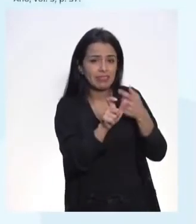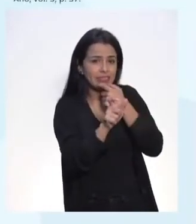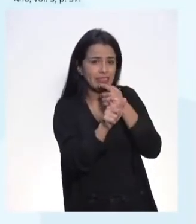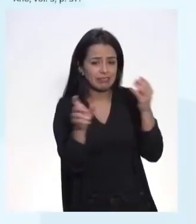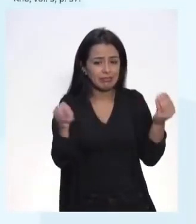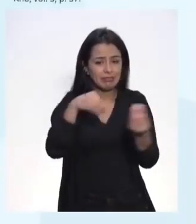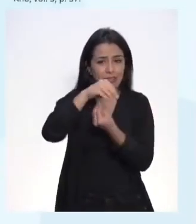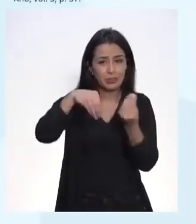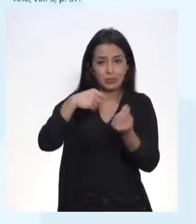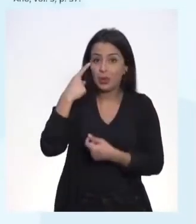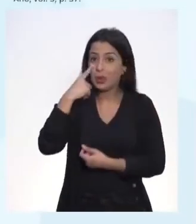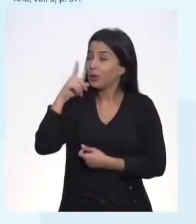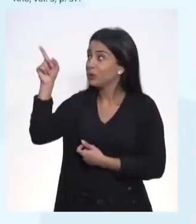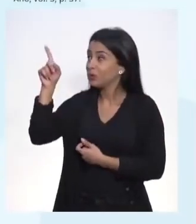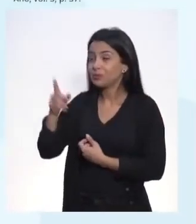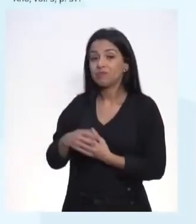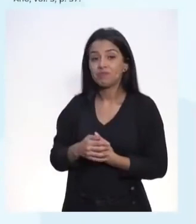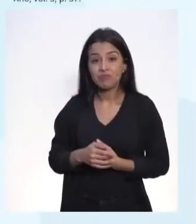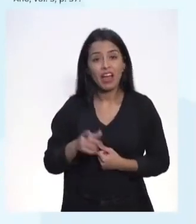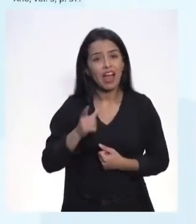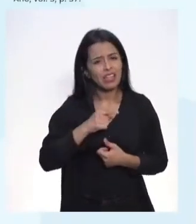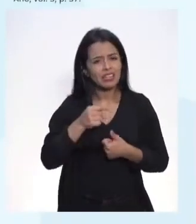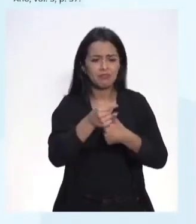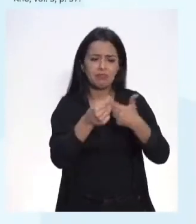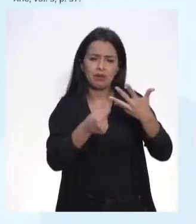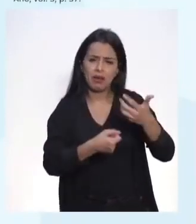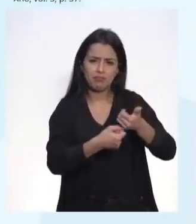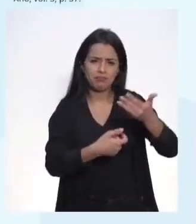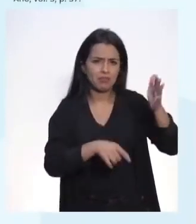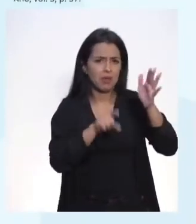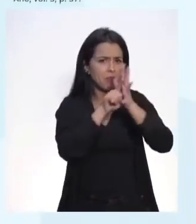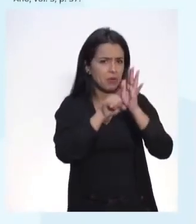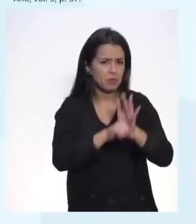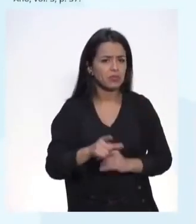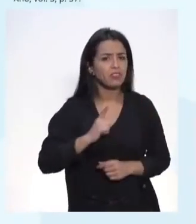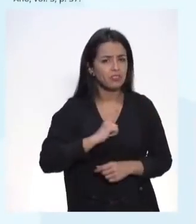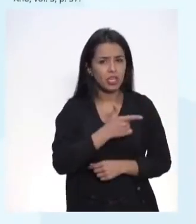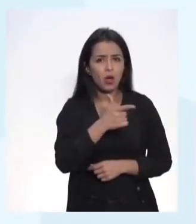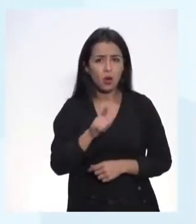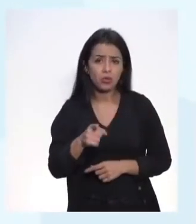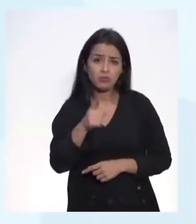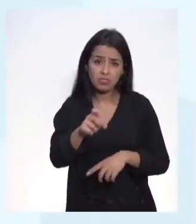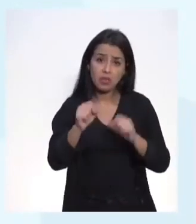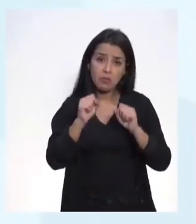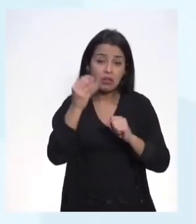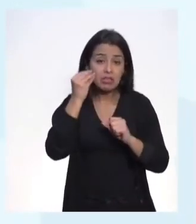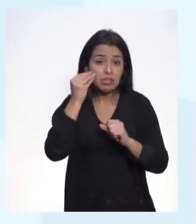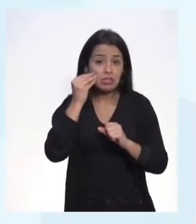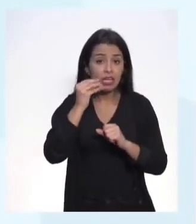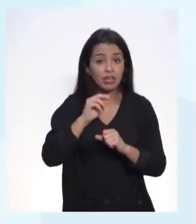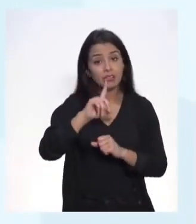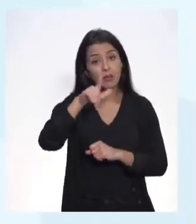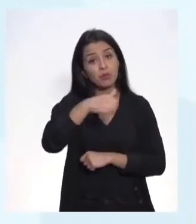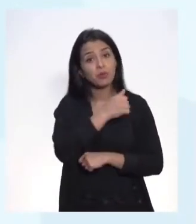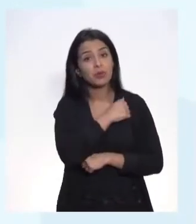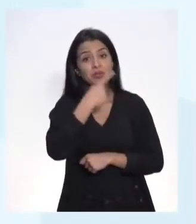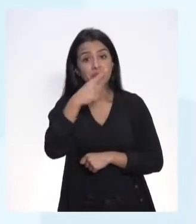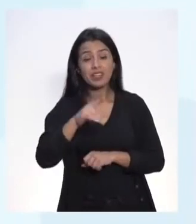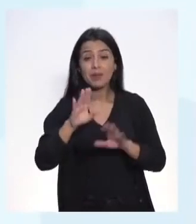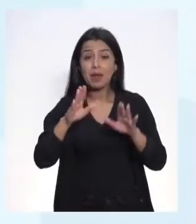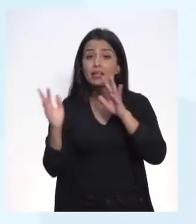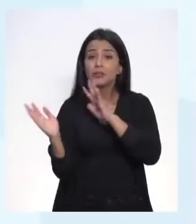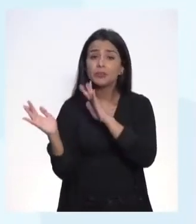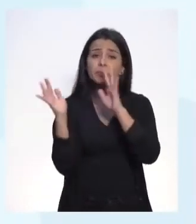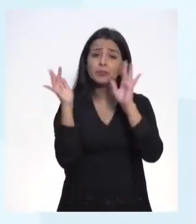mistureba toda aí. Aí teriam outras questões para vocês analisarem, vocês podem tentar completar aí com os alunos de vocês. Mas por hoje,